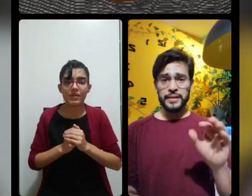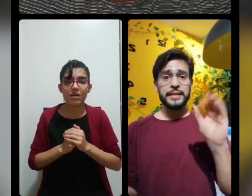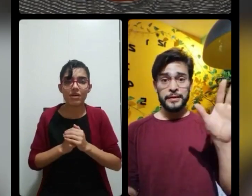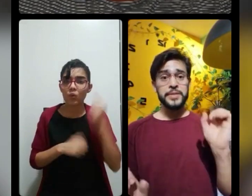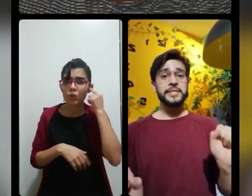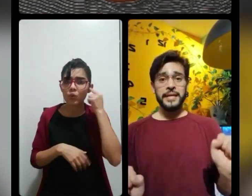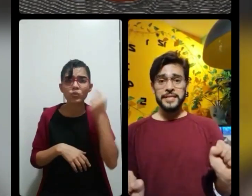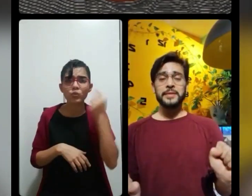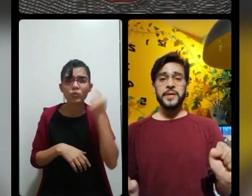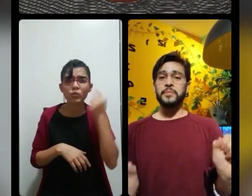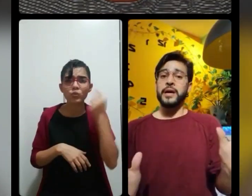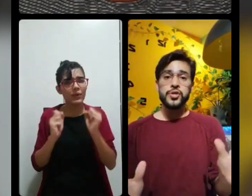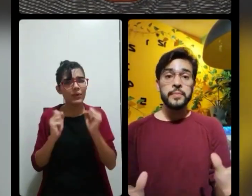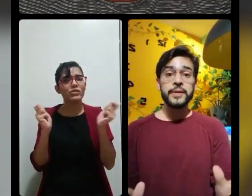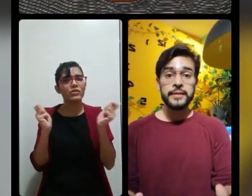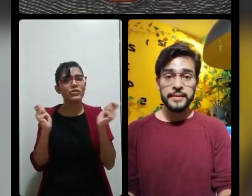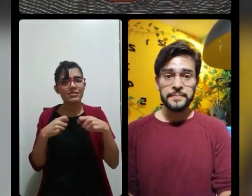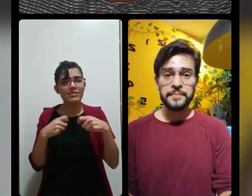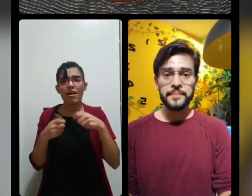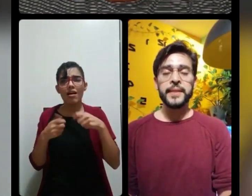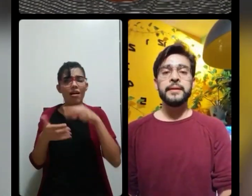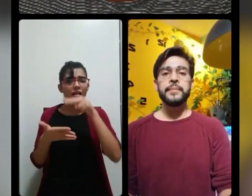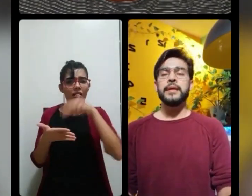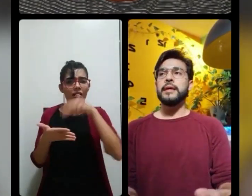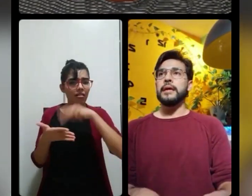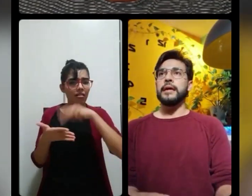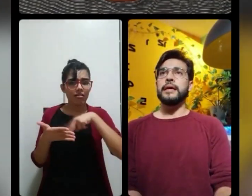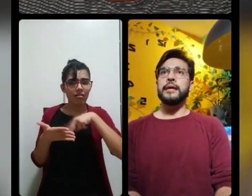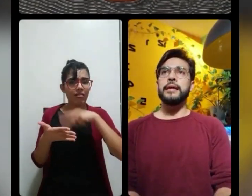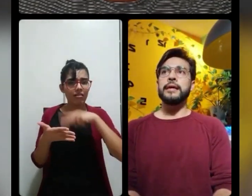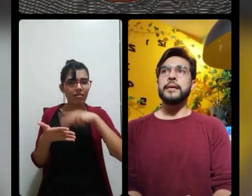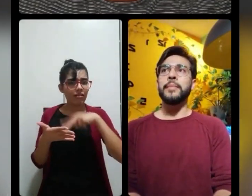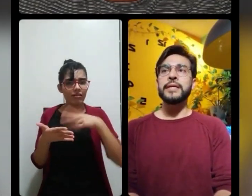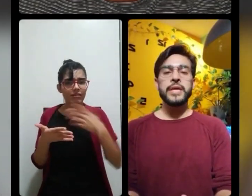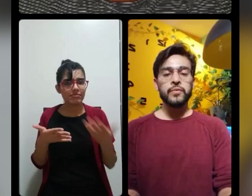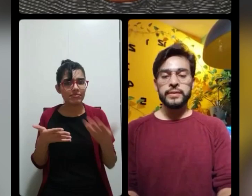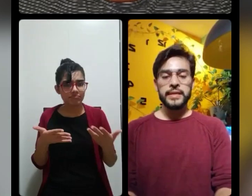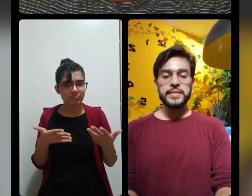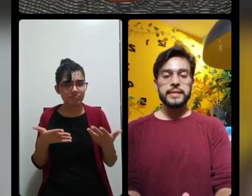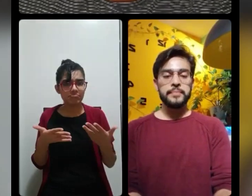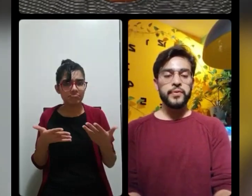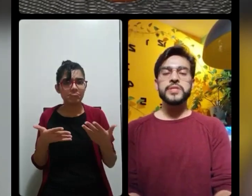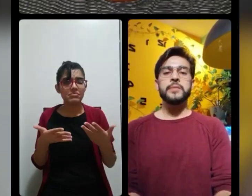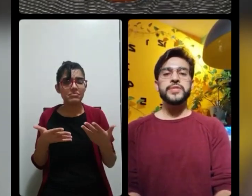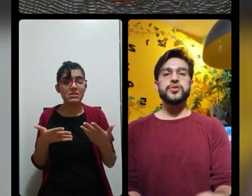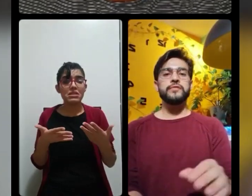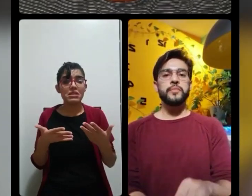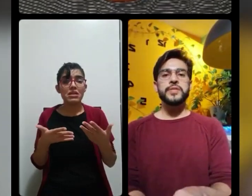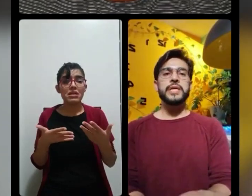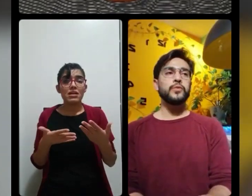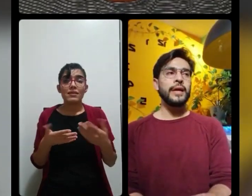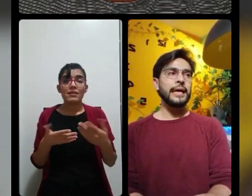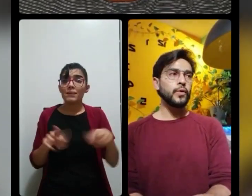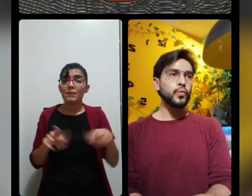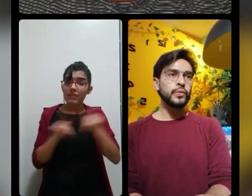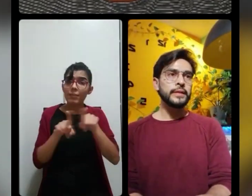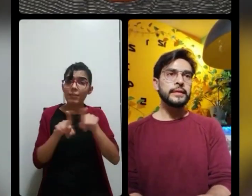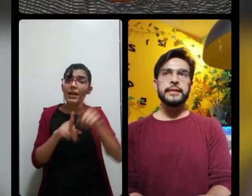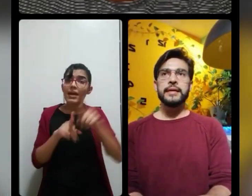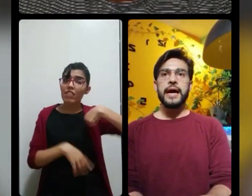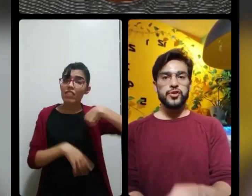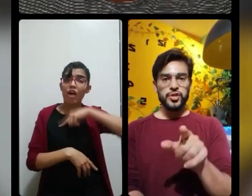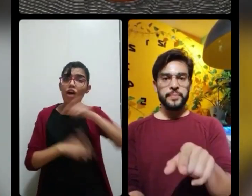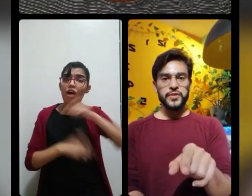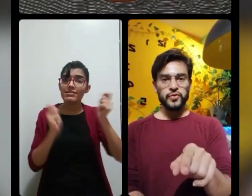que a gente pode ler em língua de sinais também, basta aprender, né? Mas acontece que, por exemplo, se a gente for pensar numa